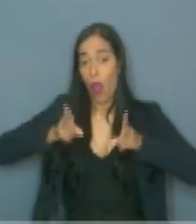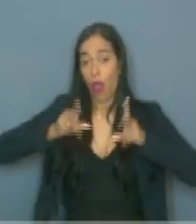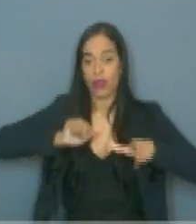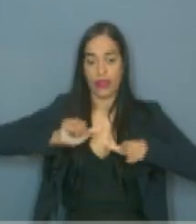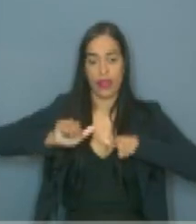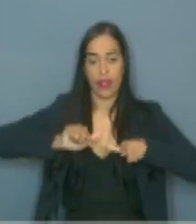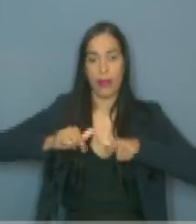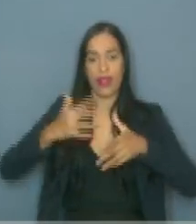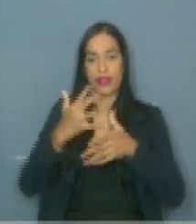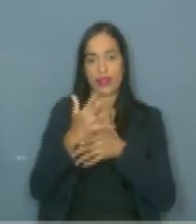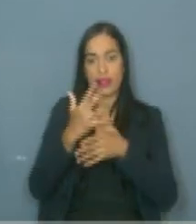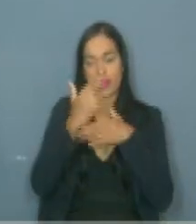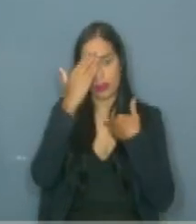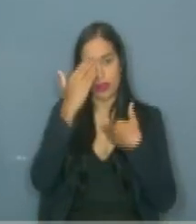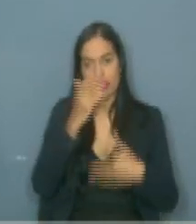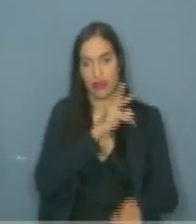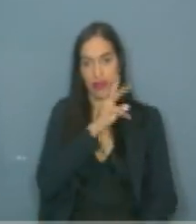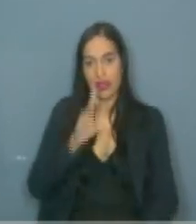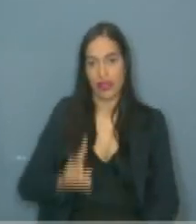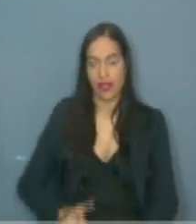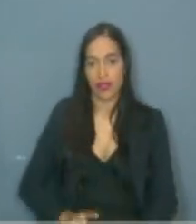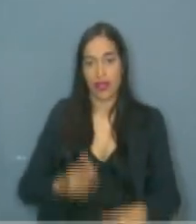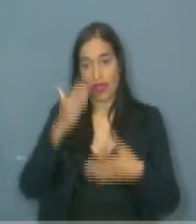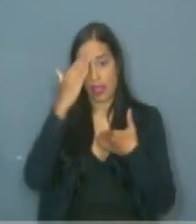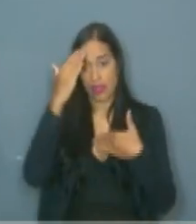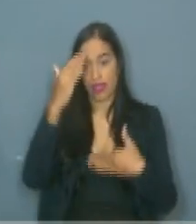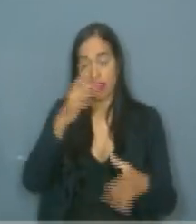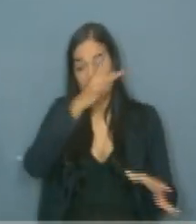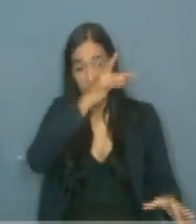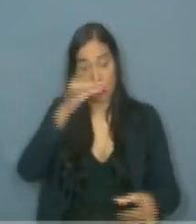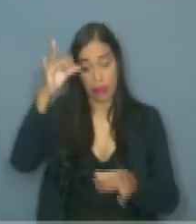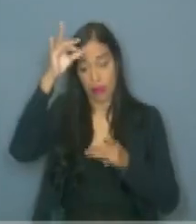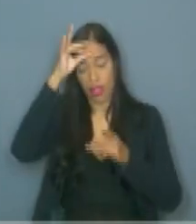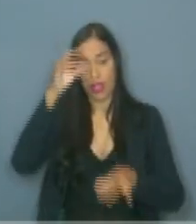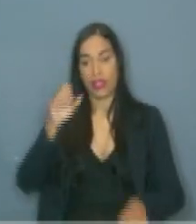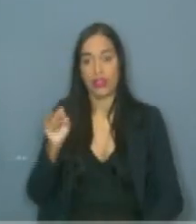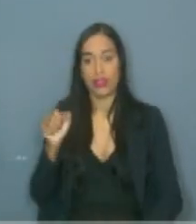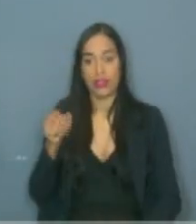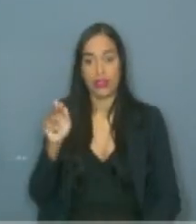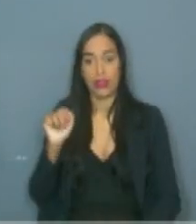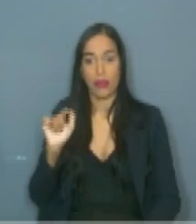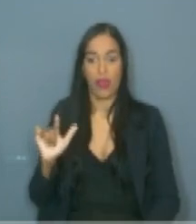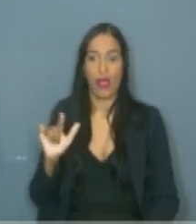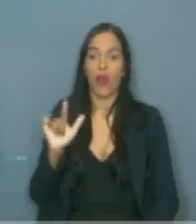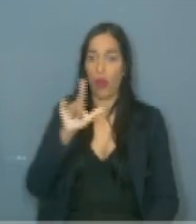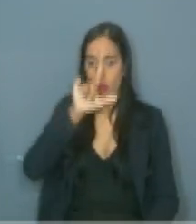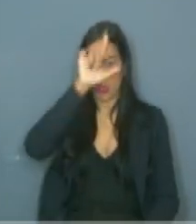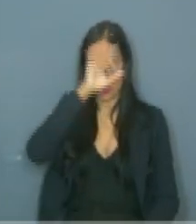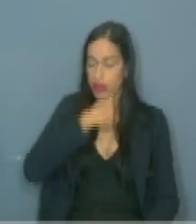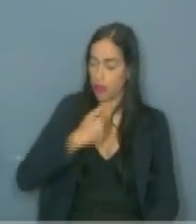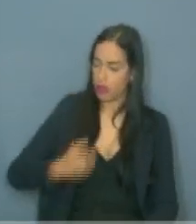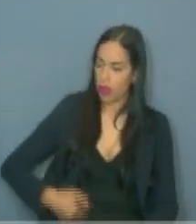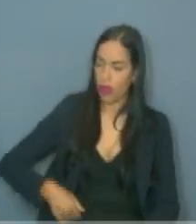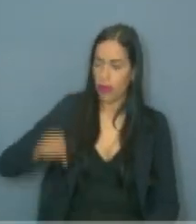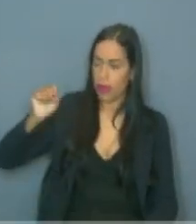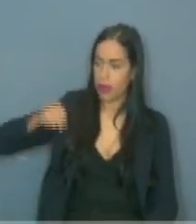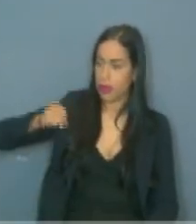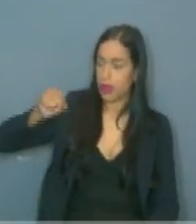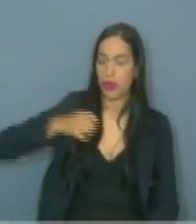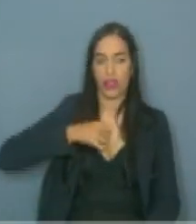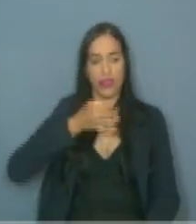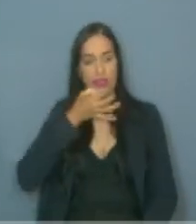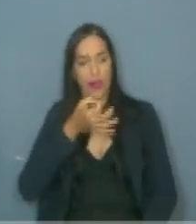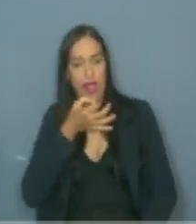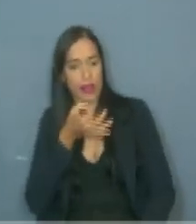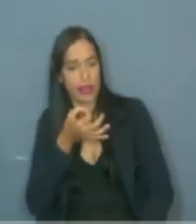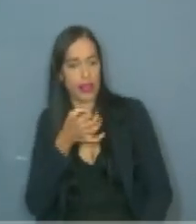aqui na nossa cidade. Muito obrigado, vereador. Eu agradeço a parte, vereador Samuel, como líder do governo. Eu acho que quando a gente vem aqui fazer uma crítica,